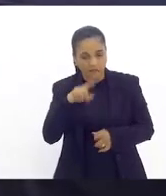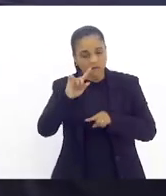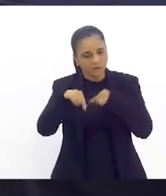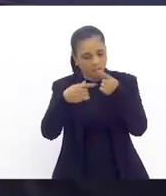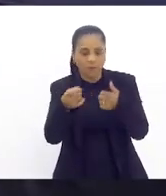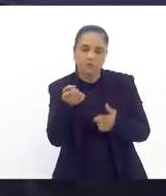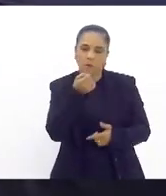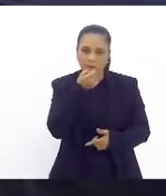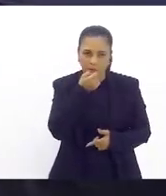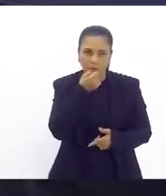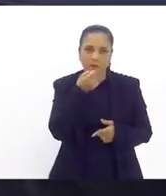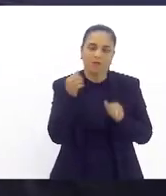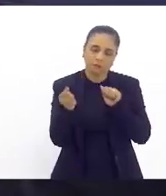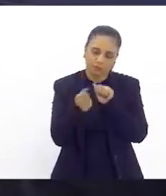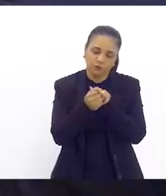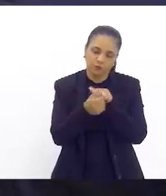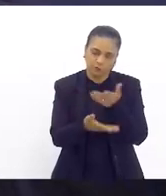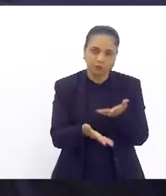obrigado